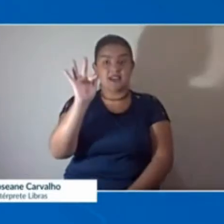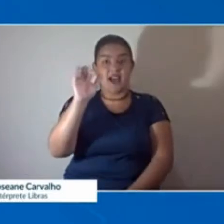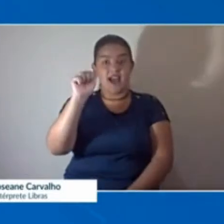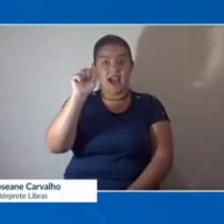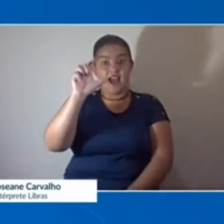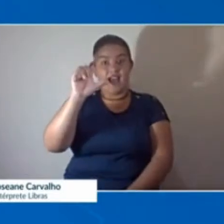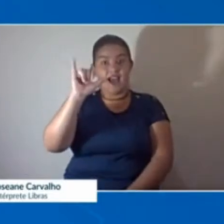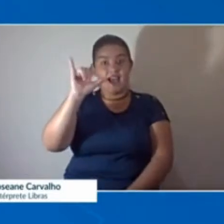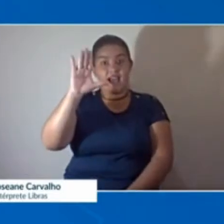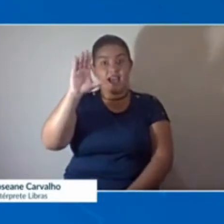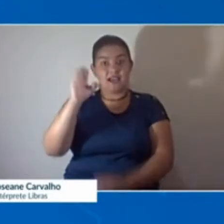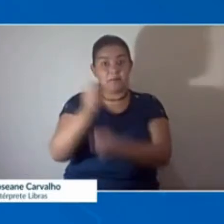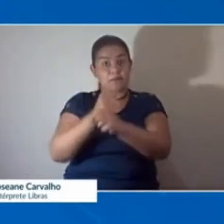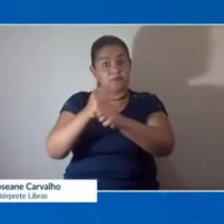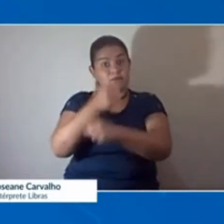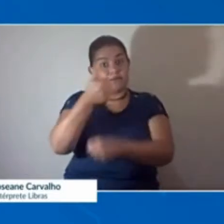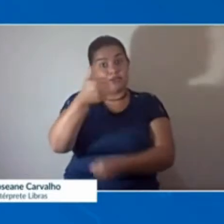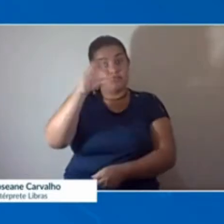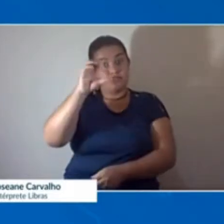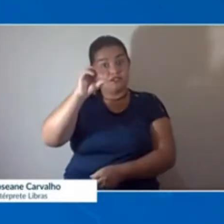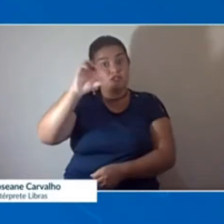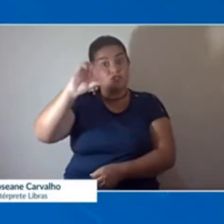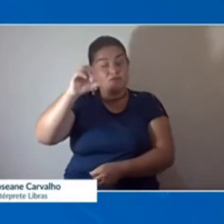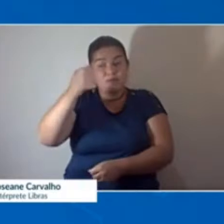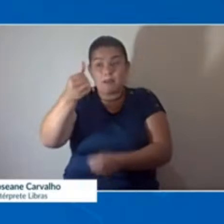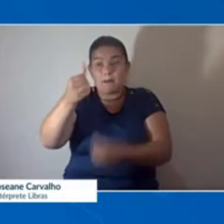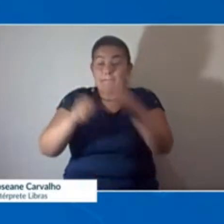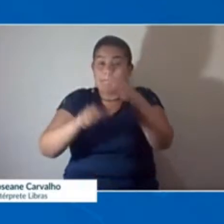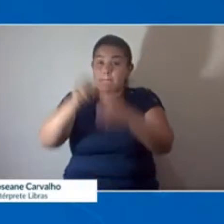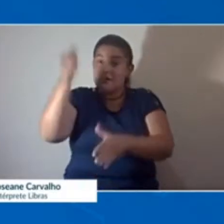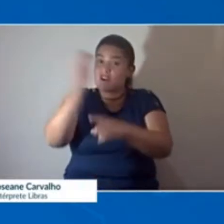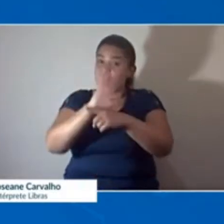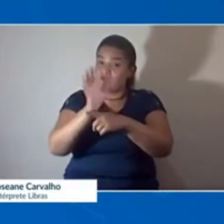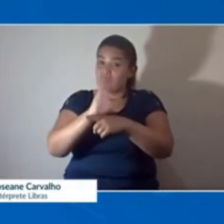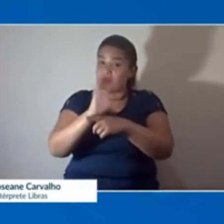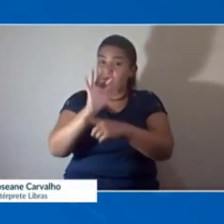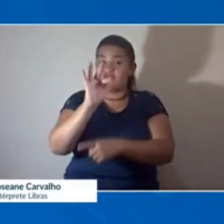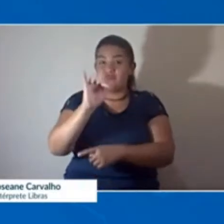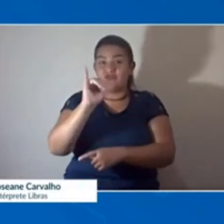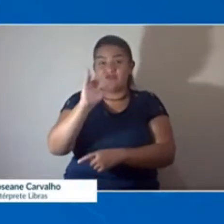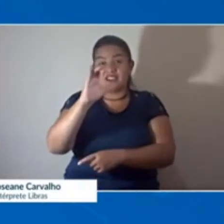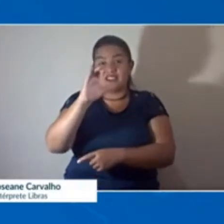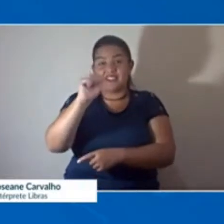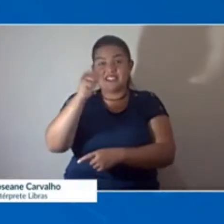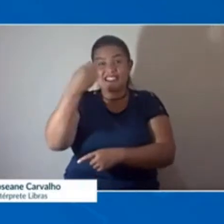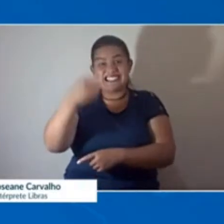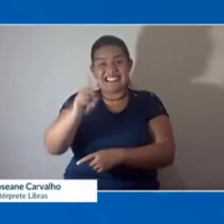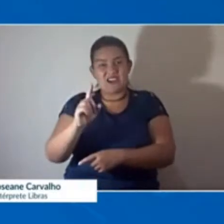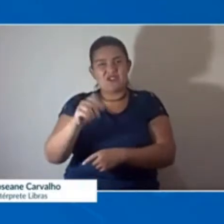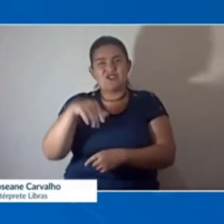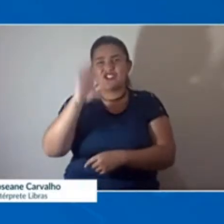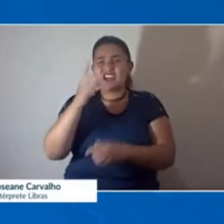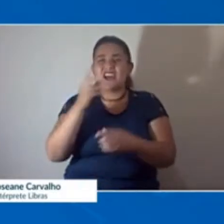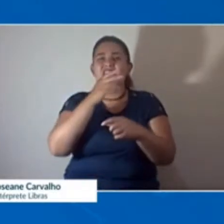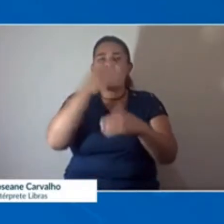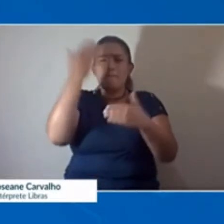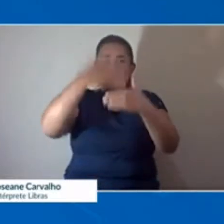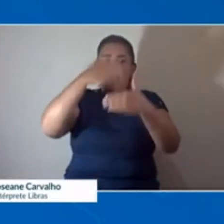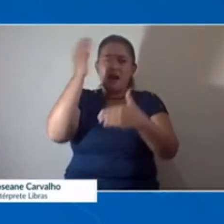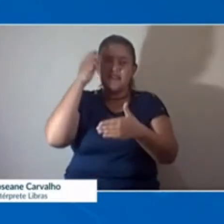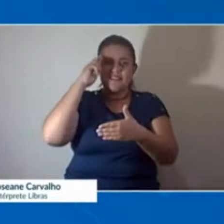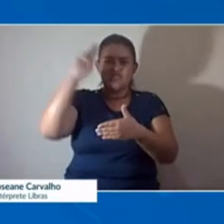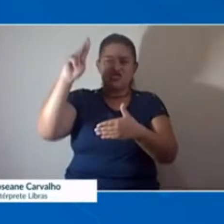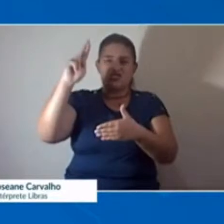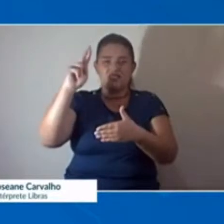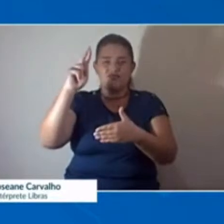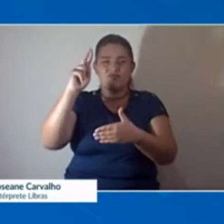1896, ela lançou o primeiro filme de ficção da história. Além disso, dirigiu mais de 1000 filmes em 20 anos de carreira.